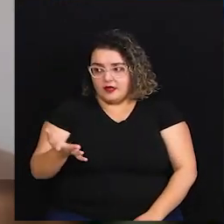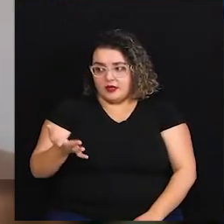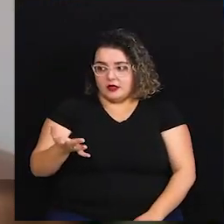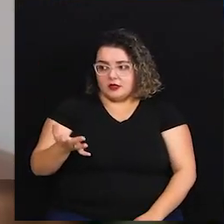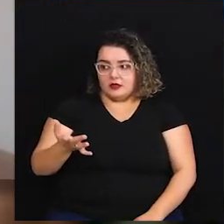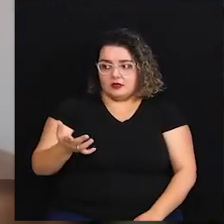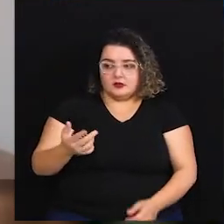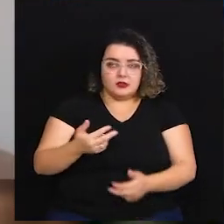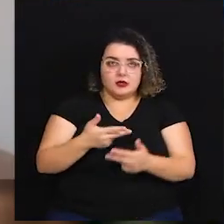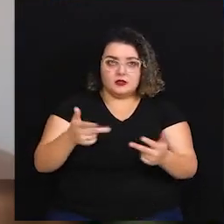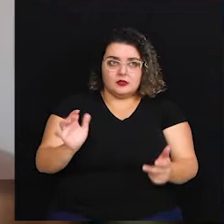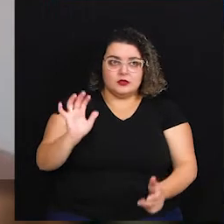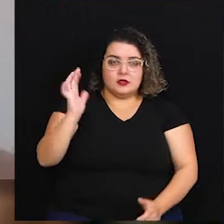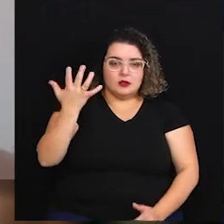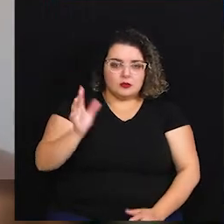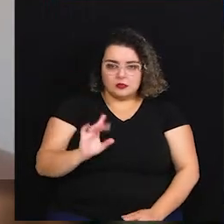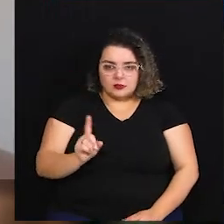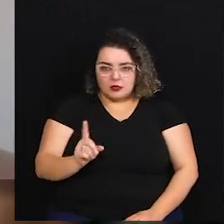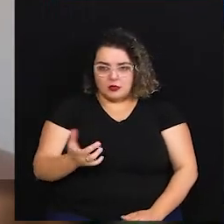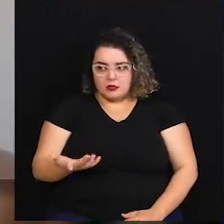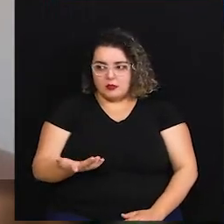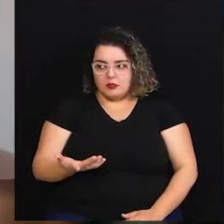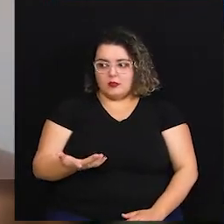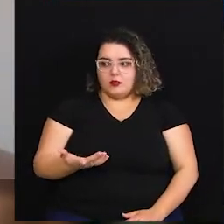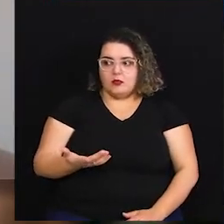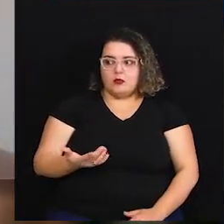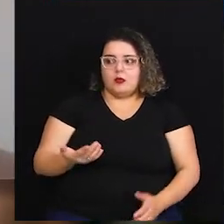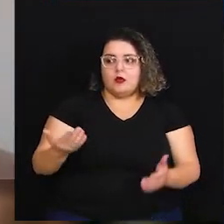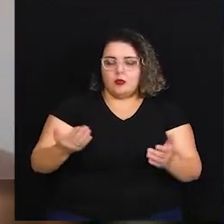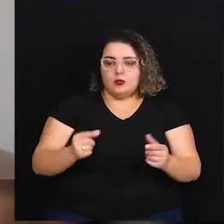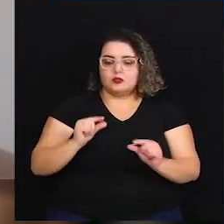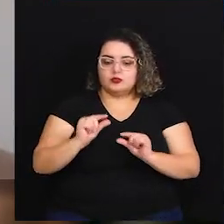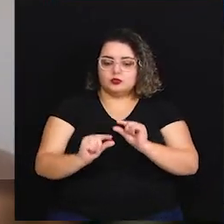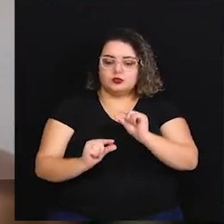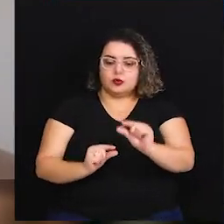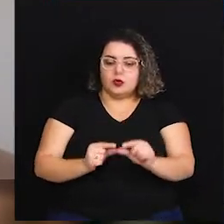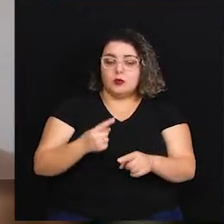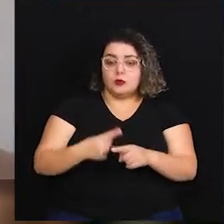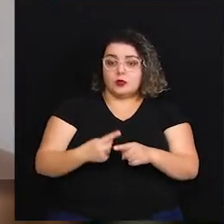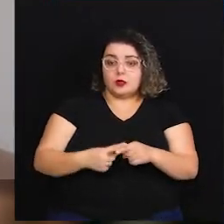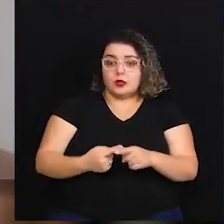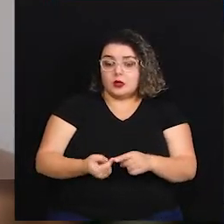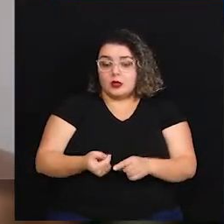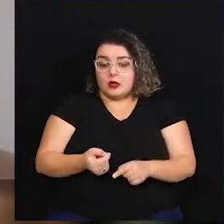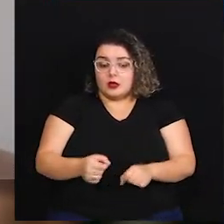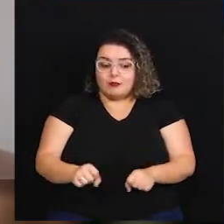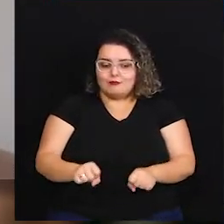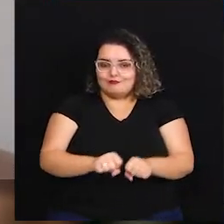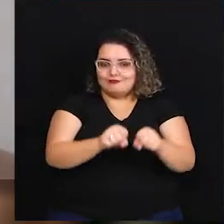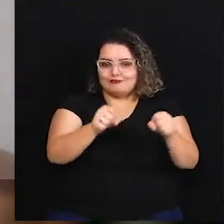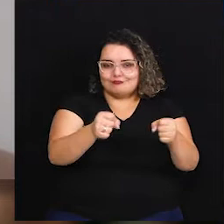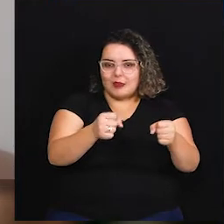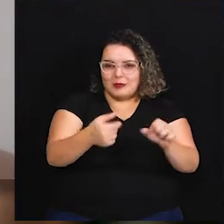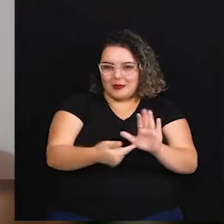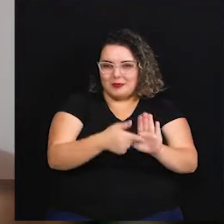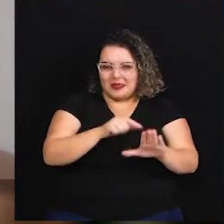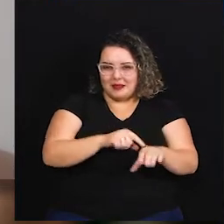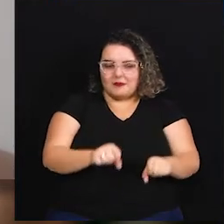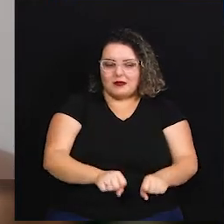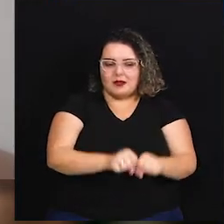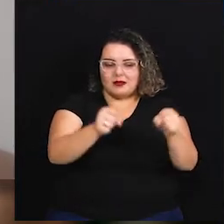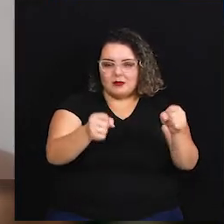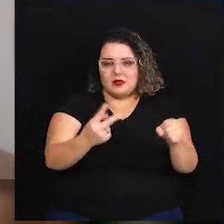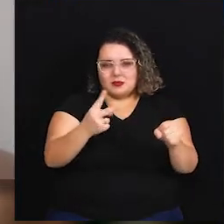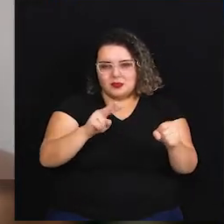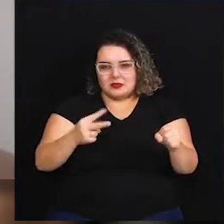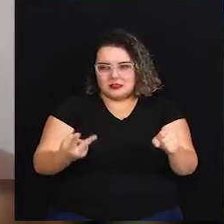assim do nada que as coisas aconteceram. Hoje eu dou um passo de cada vez, né? Então, eu poderia estar fazendo muito mais